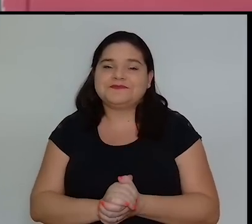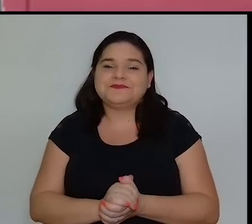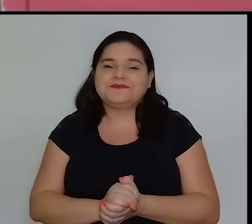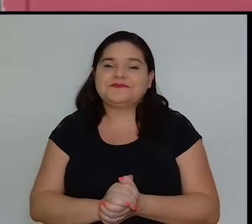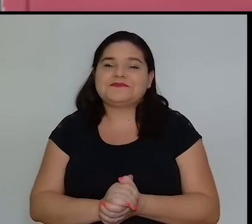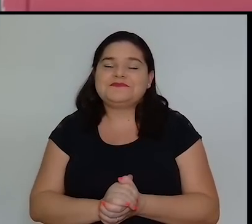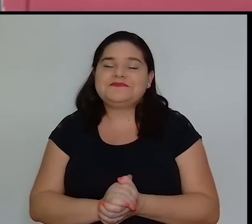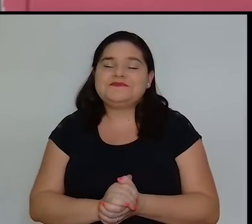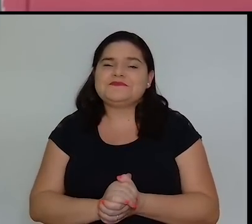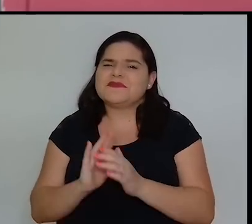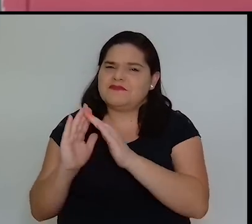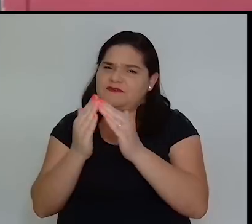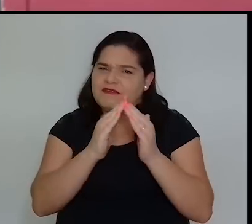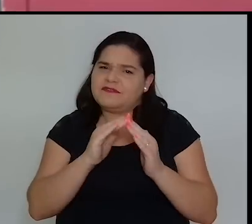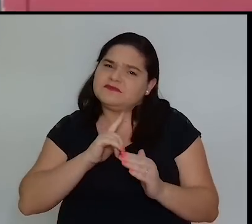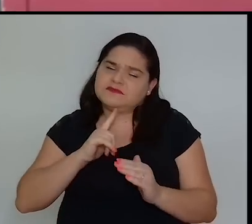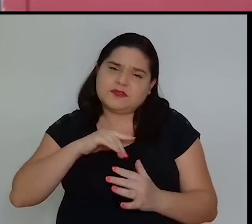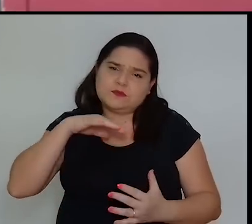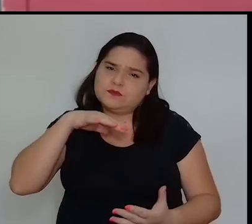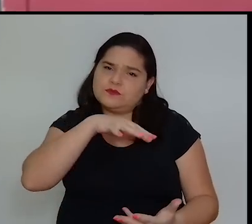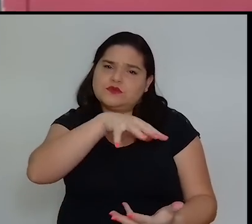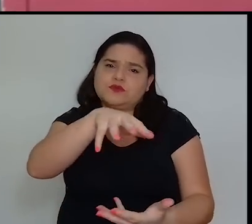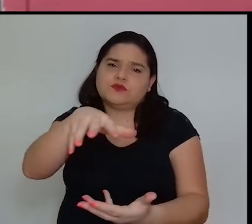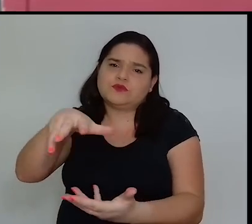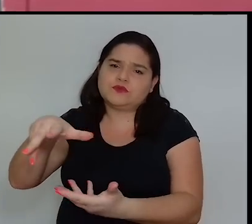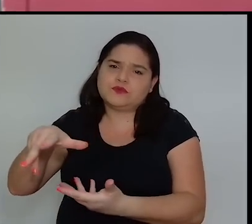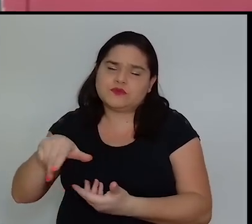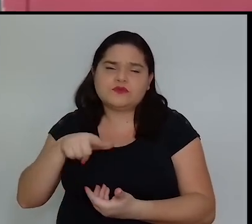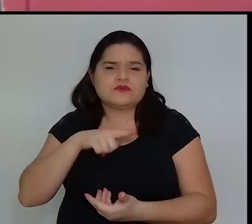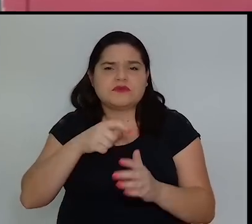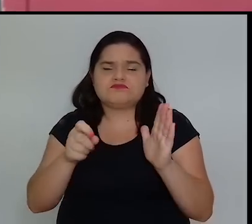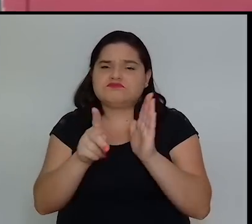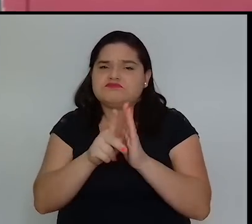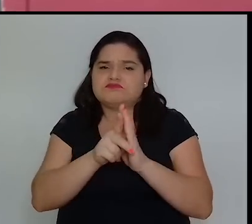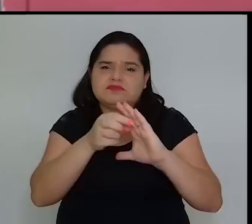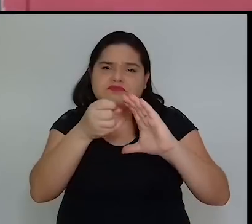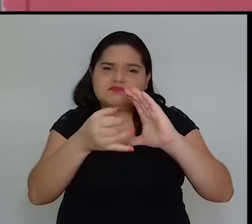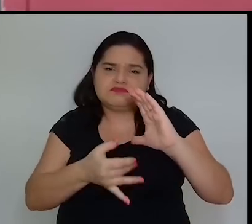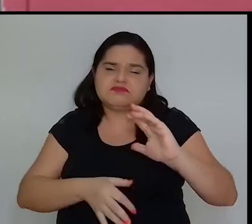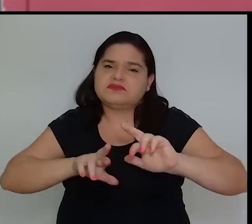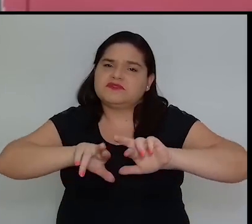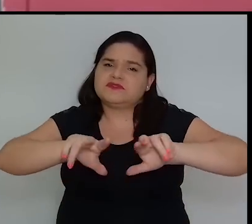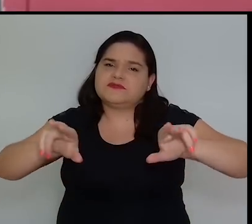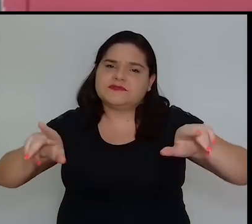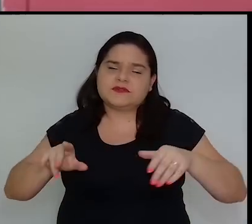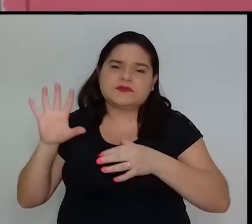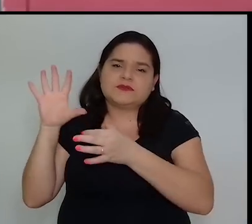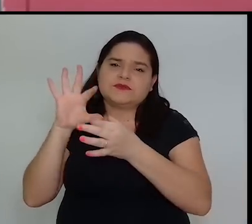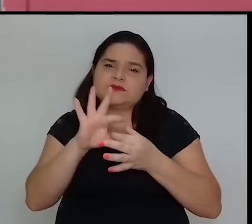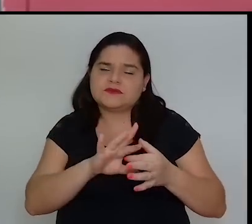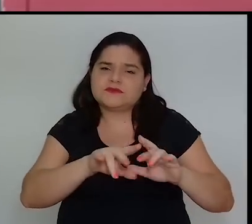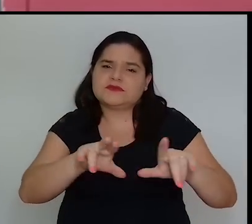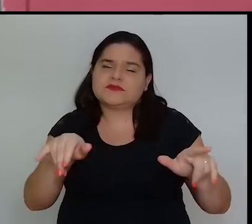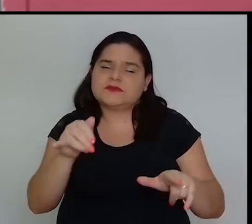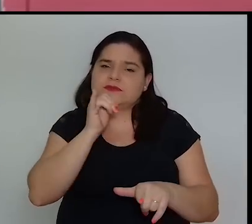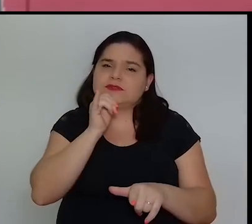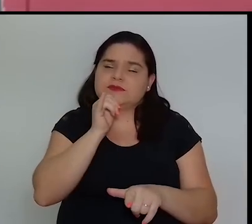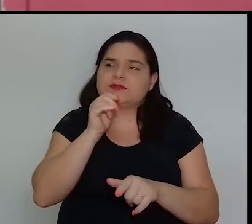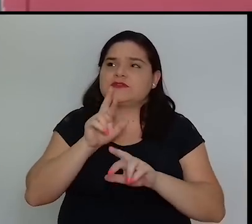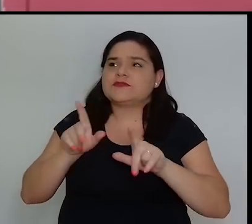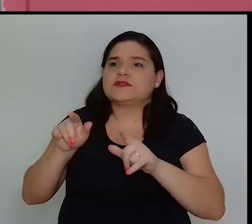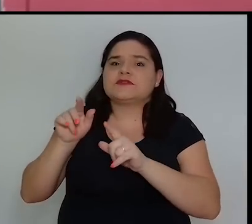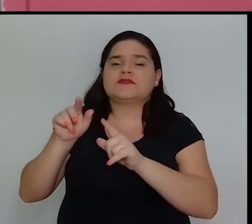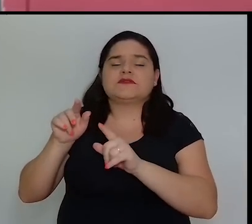já existe no mundo inteiro manifestam e tem características diferentes Quando você vai amar a favela da África uma favela da